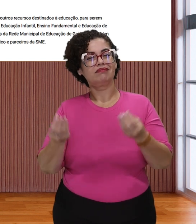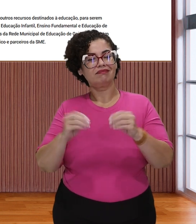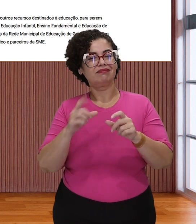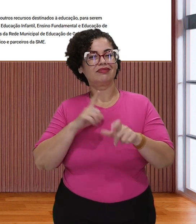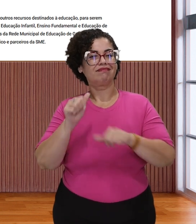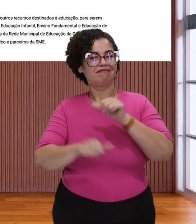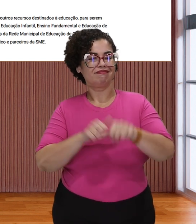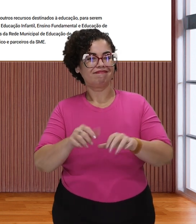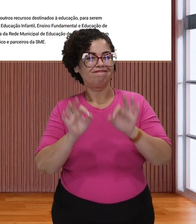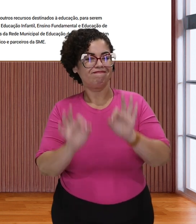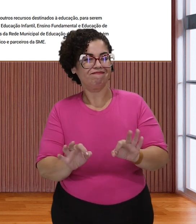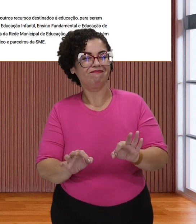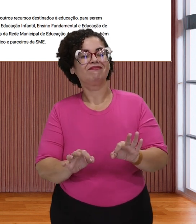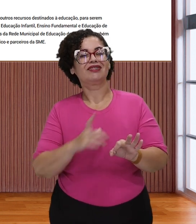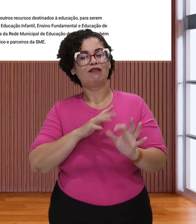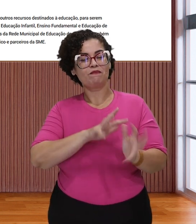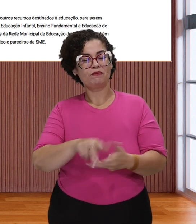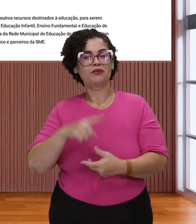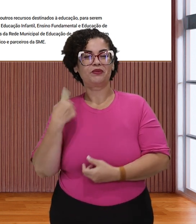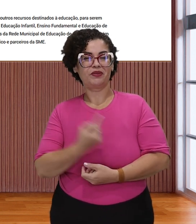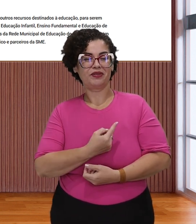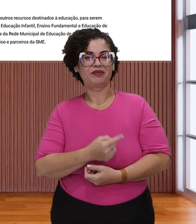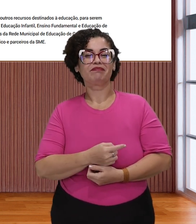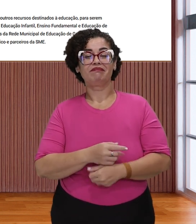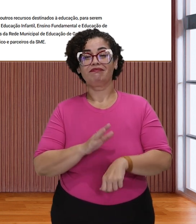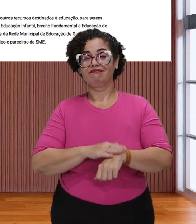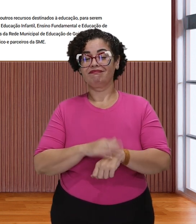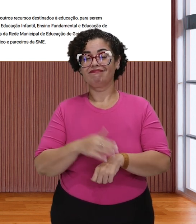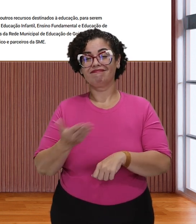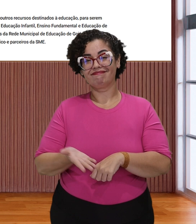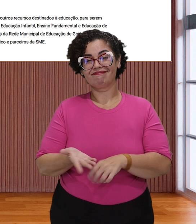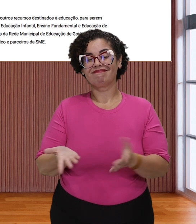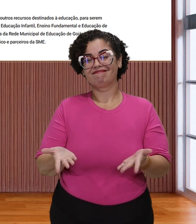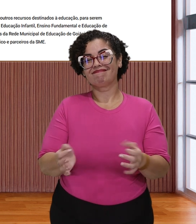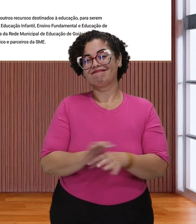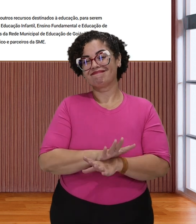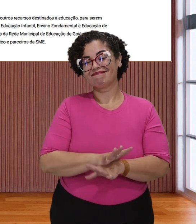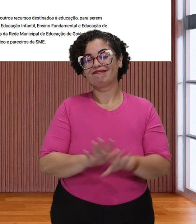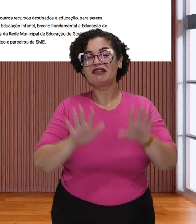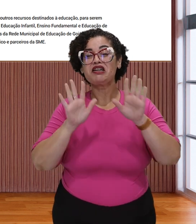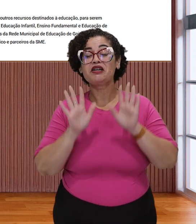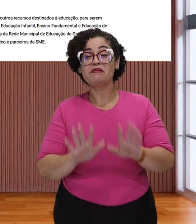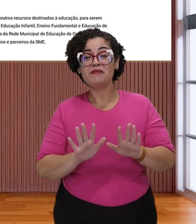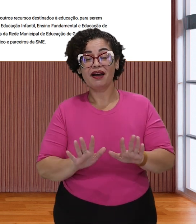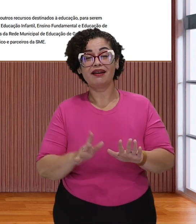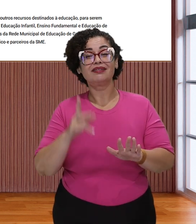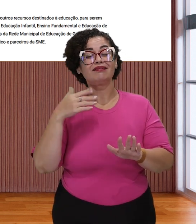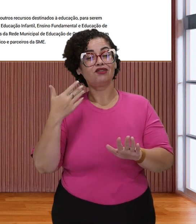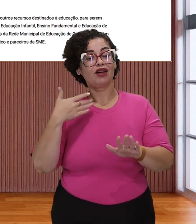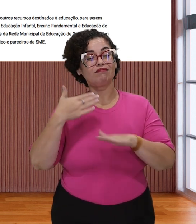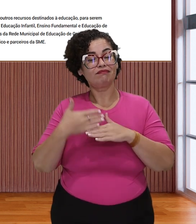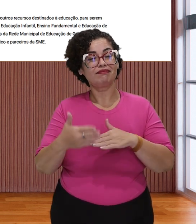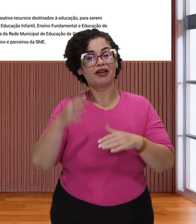dá forma e precisão a este mundo. Nosso tempo por aqui está acabando, mas o